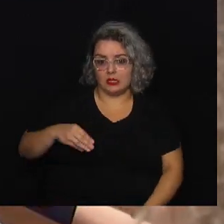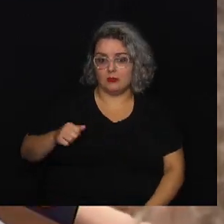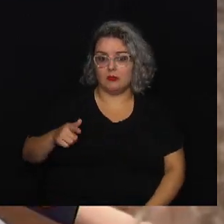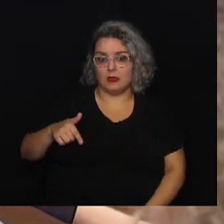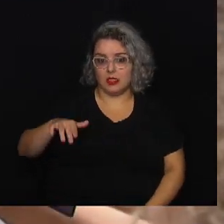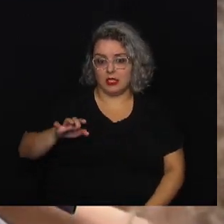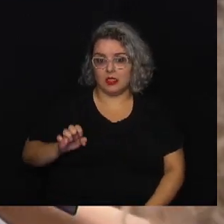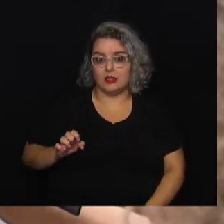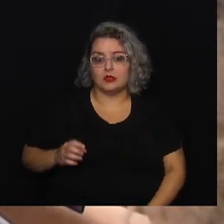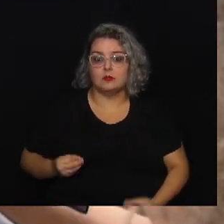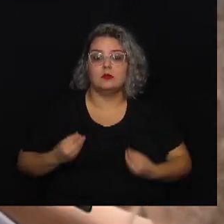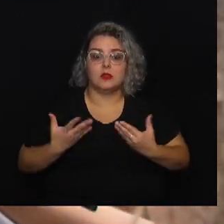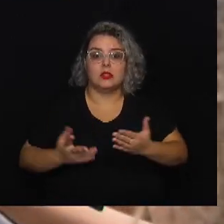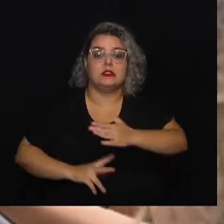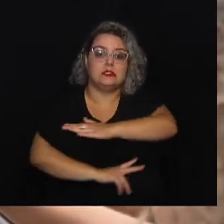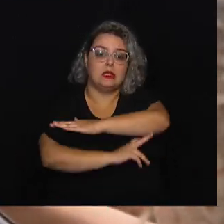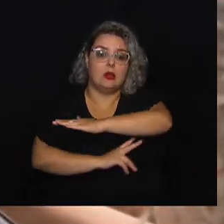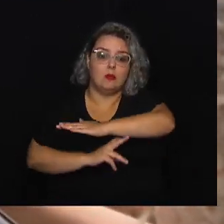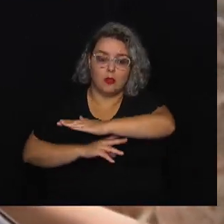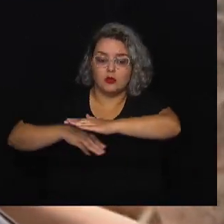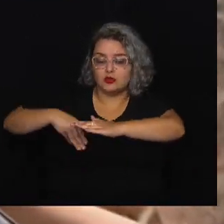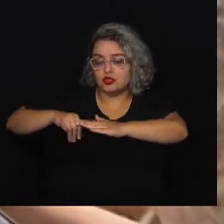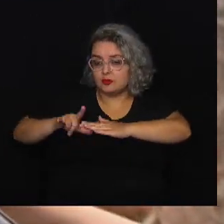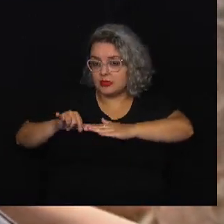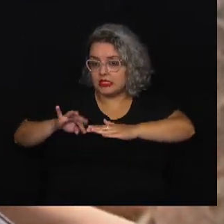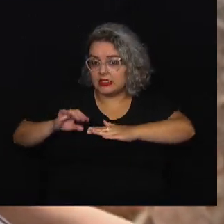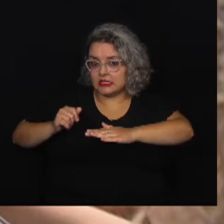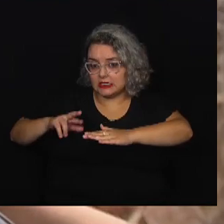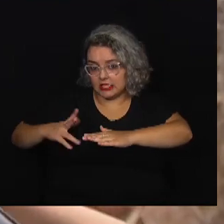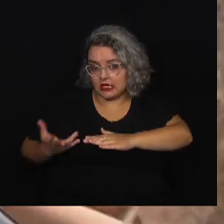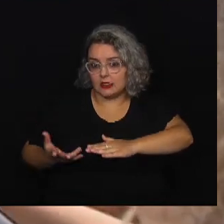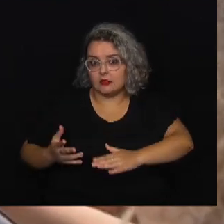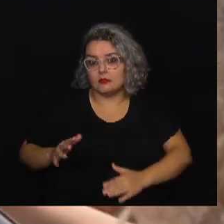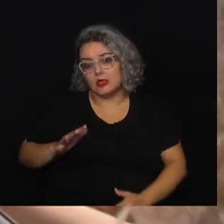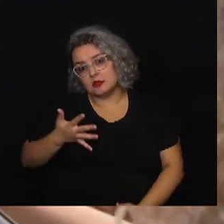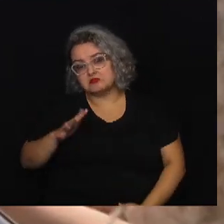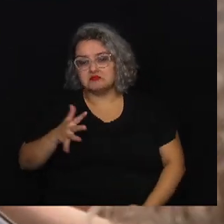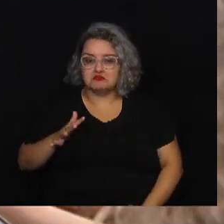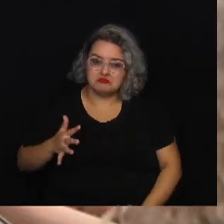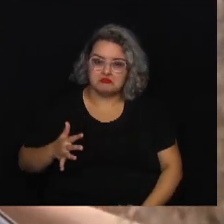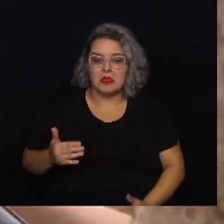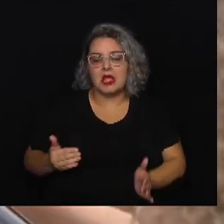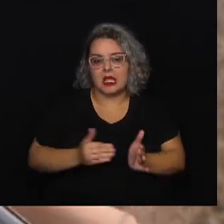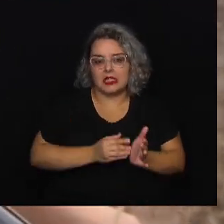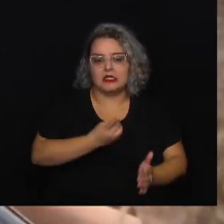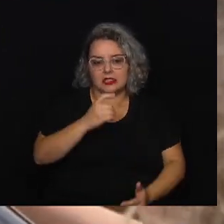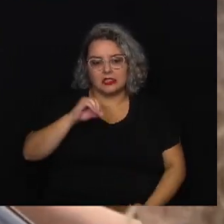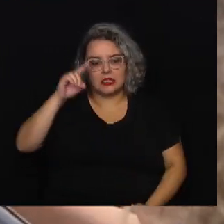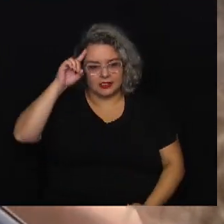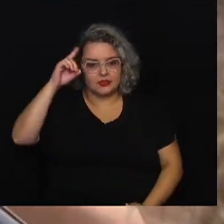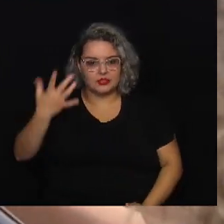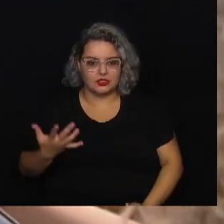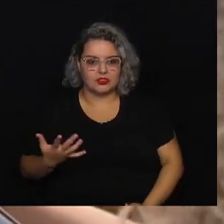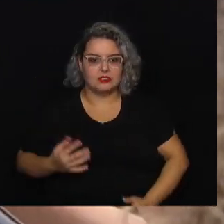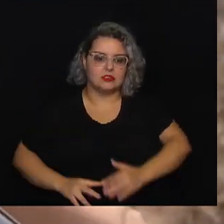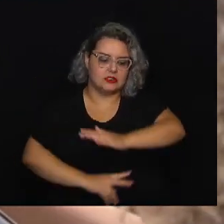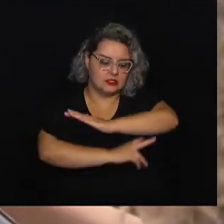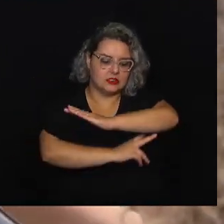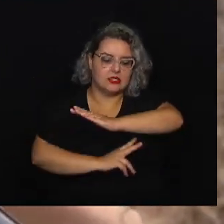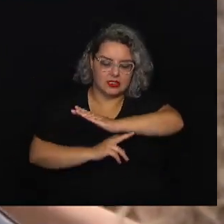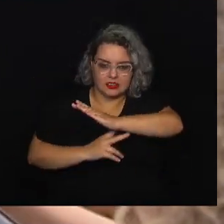dessa ponte militar. E uma previsão de torno de até 10 dias, né, essa ponte já